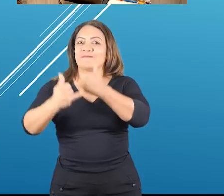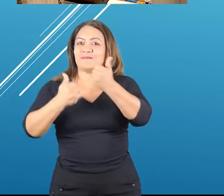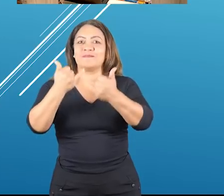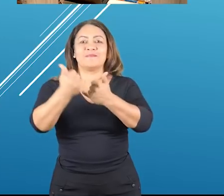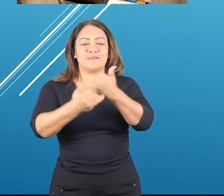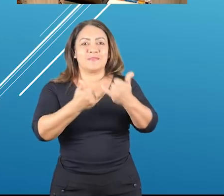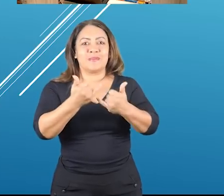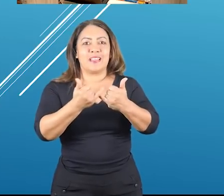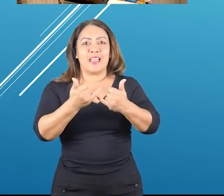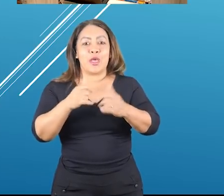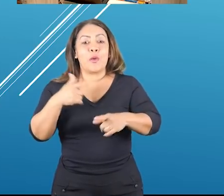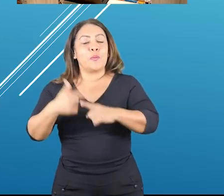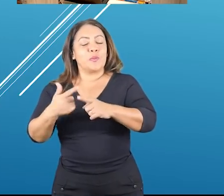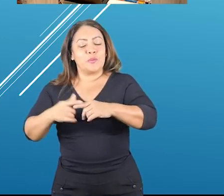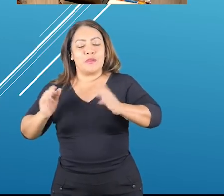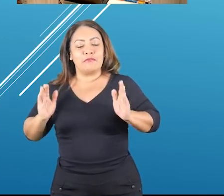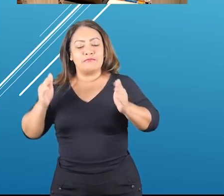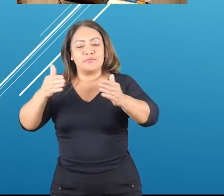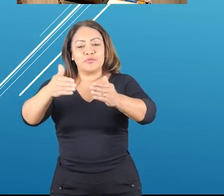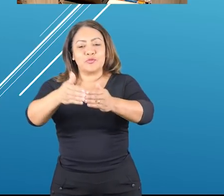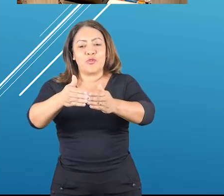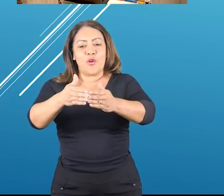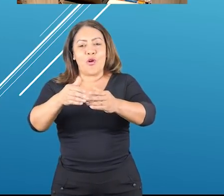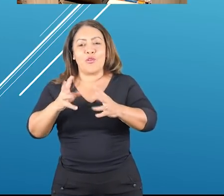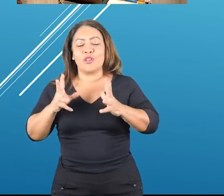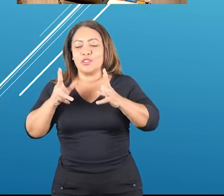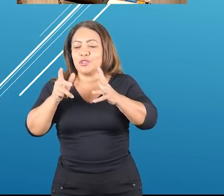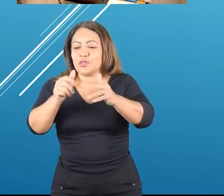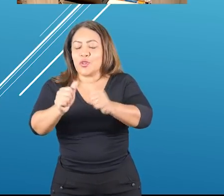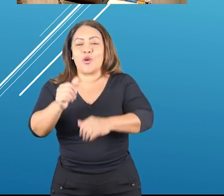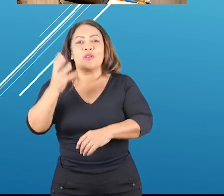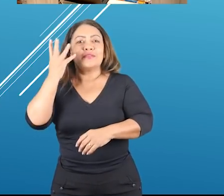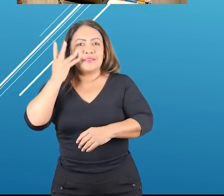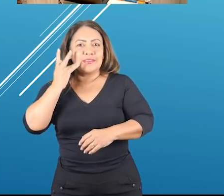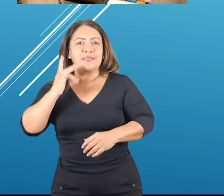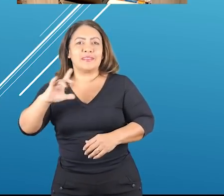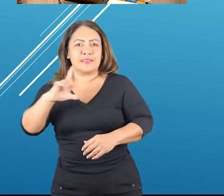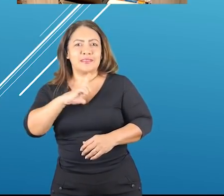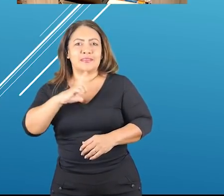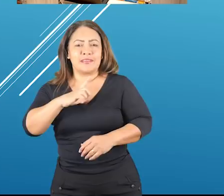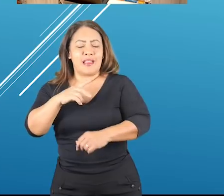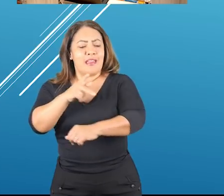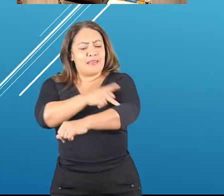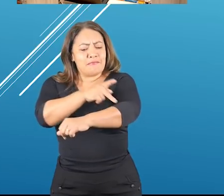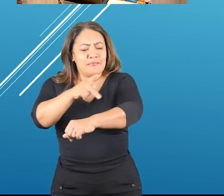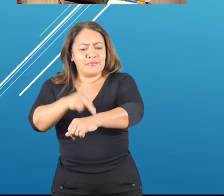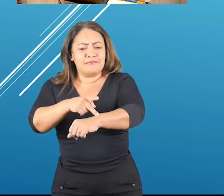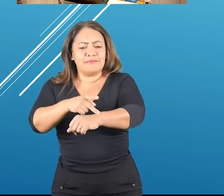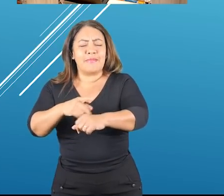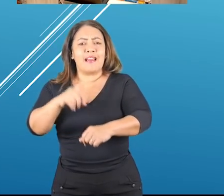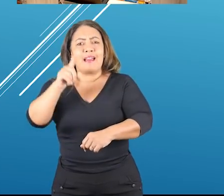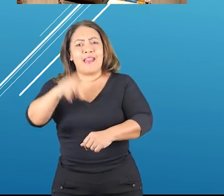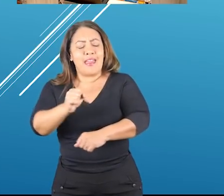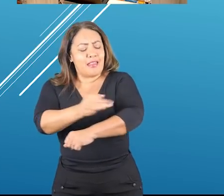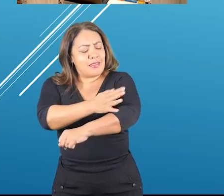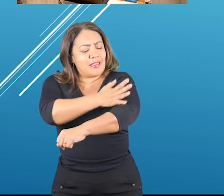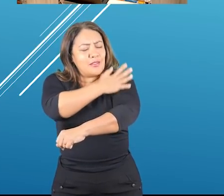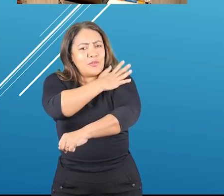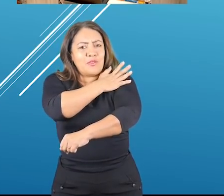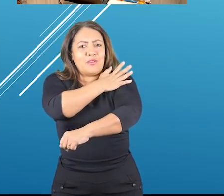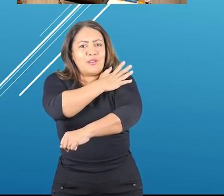eixos norteadores das ações e das práticas pedagógicas na educação infantil são